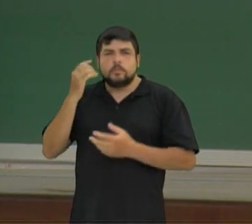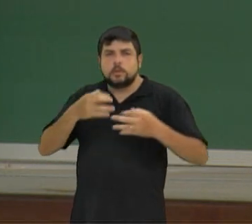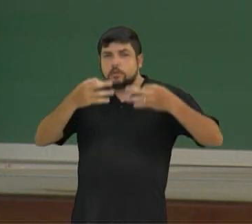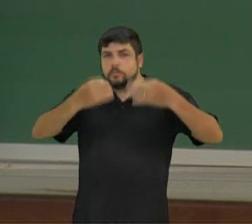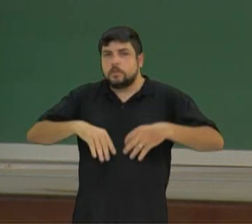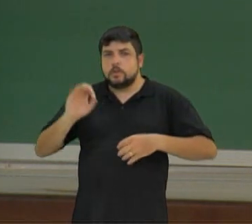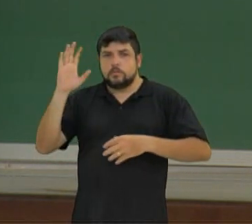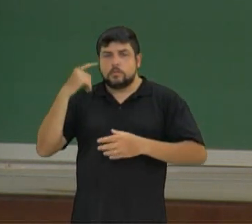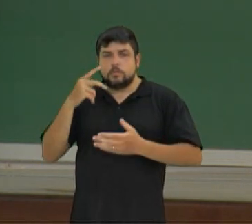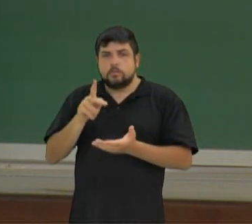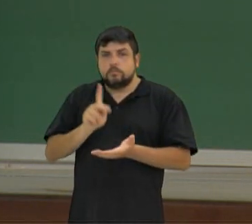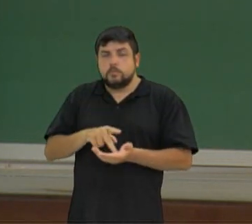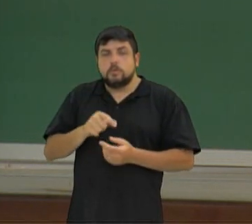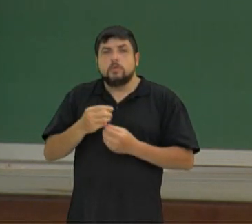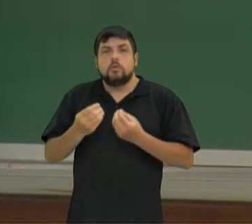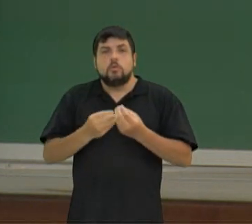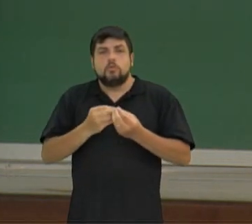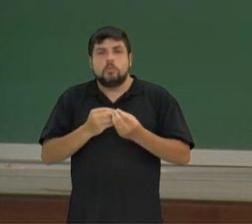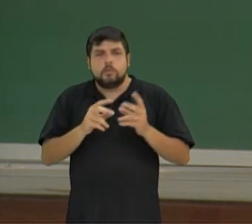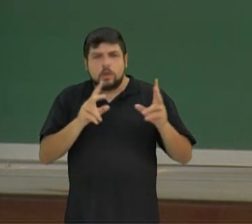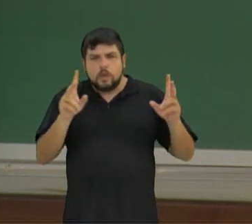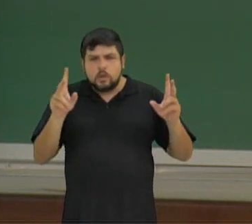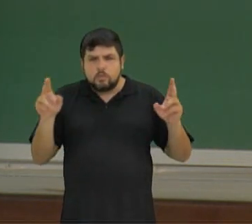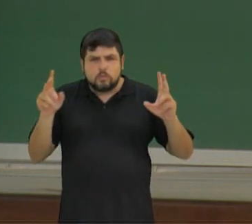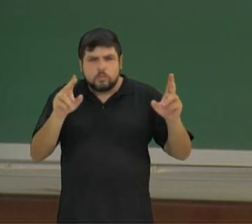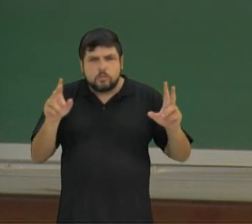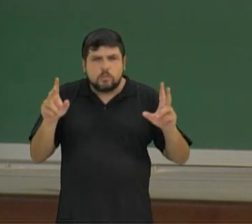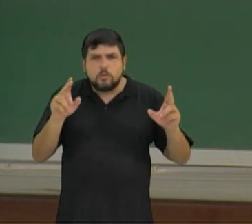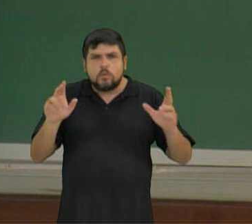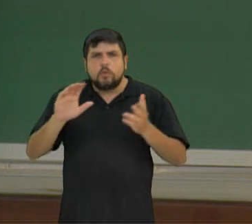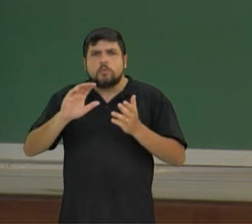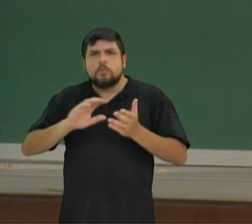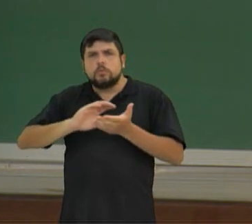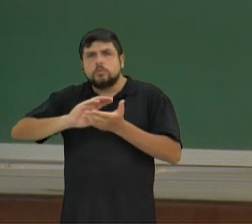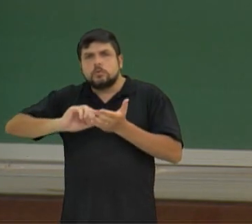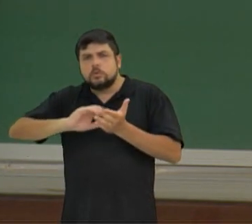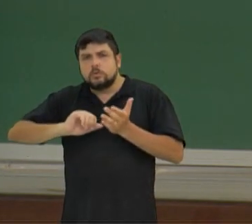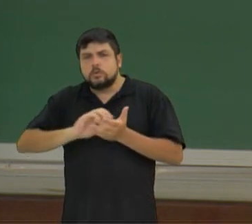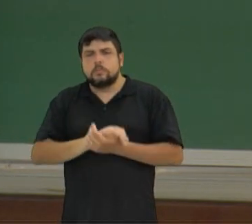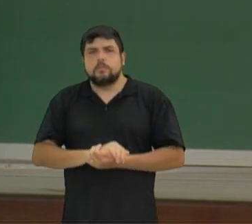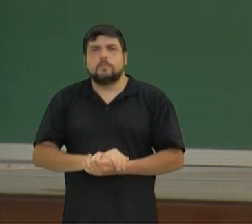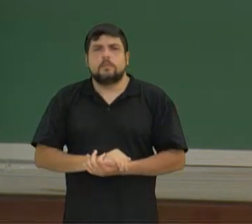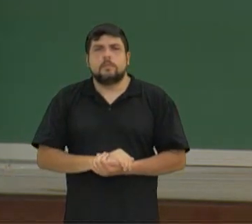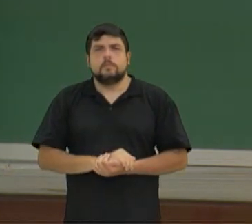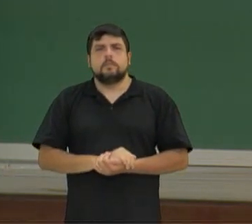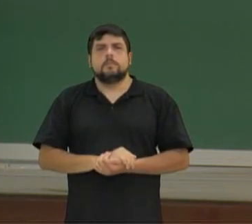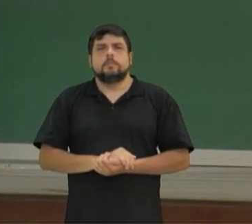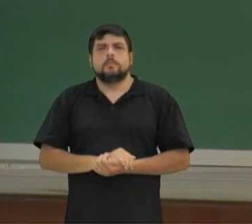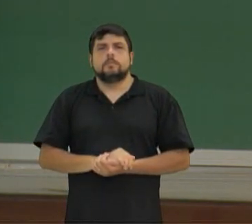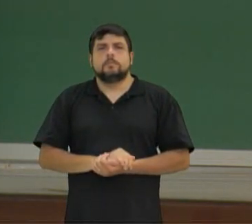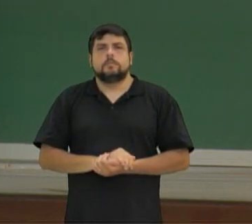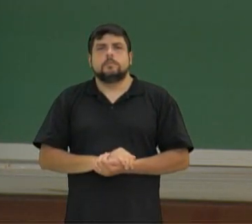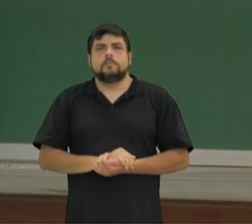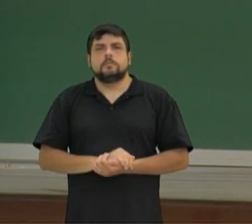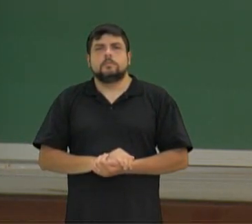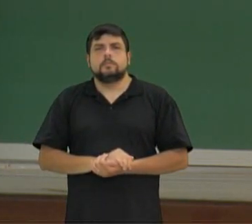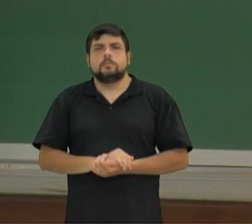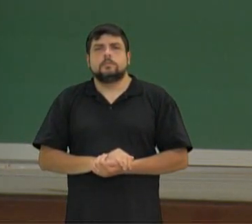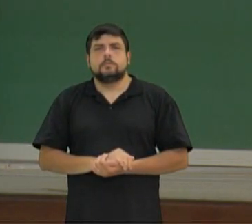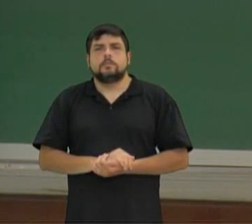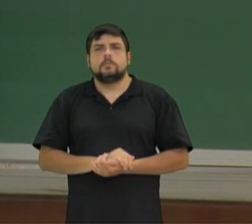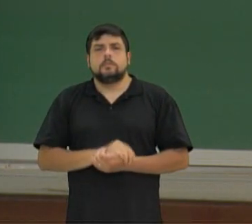forma, a gente vai eliminar aqueles que são iguais em quantidades e estão em lados opostos, certo? Então, 2 elétrons aqui,